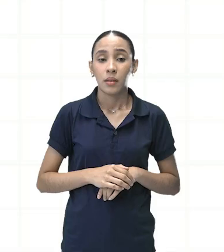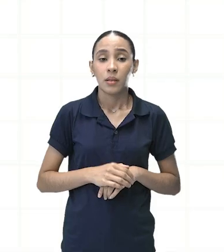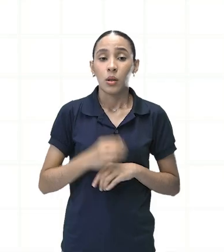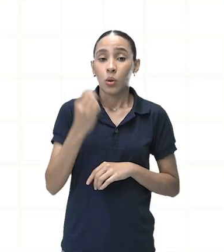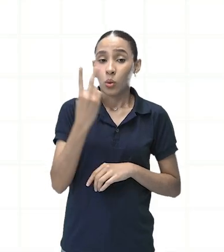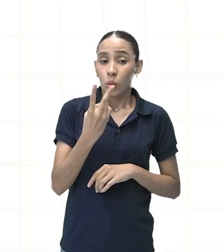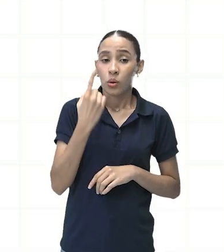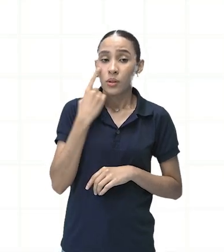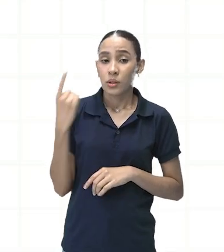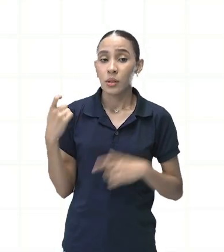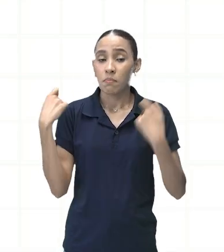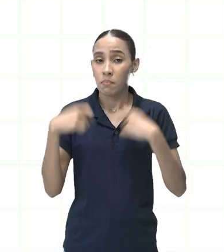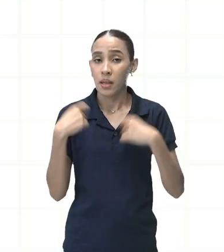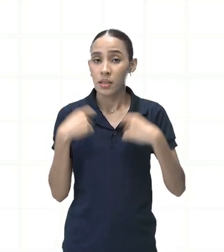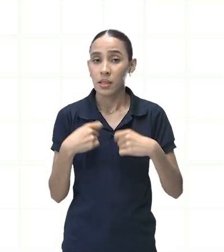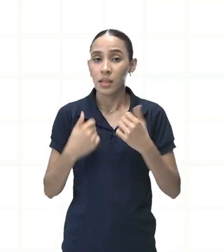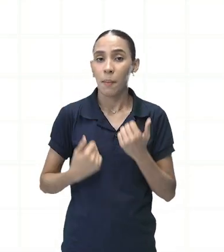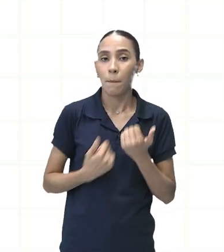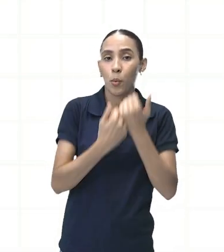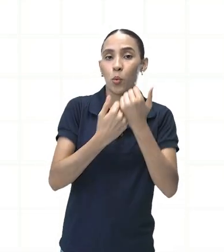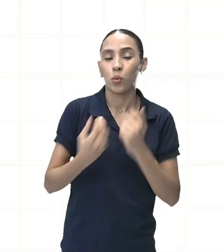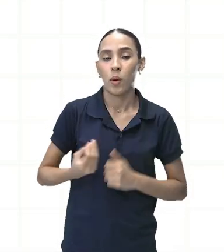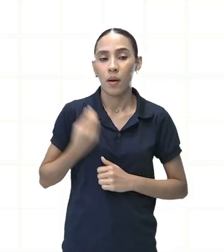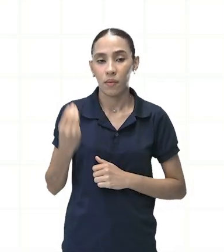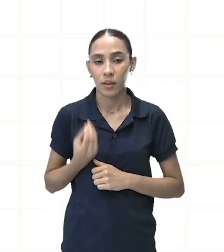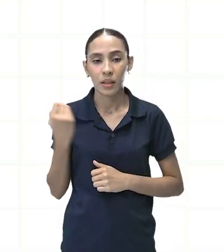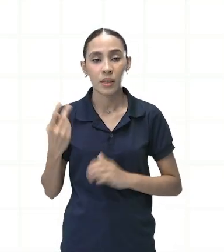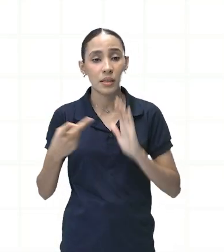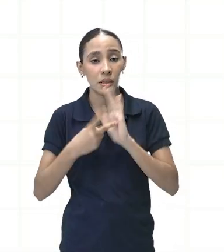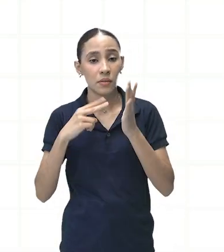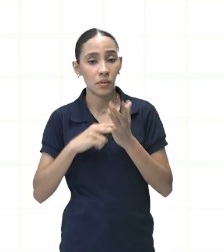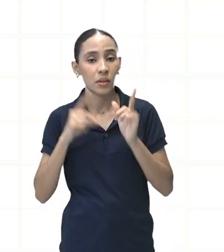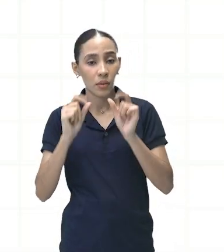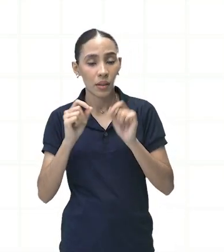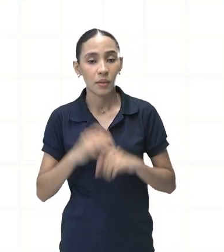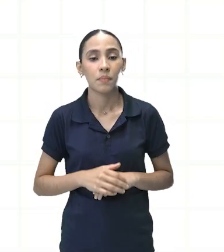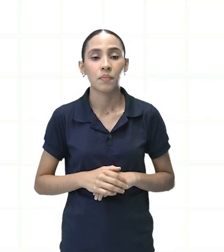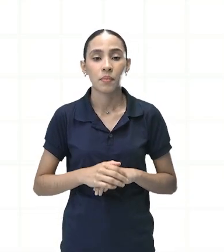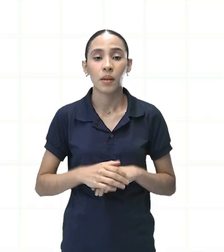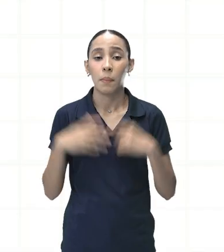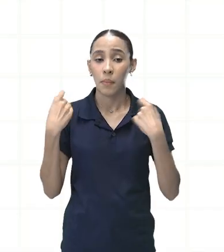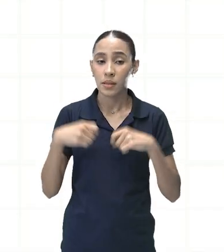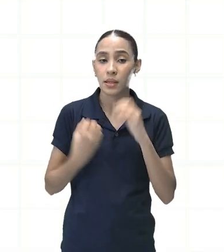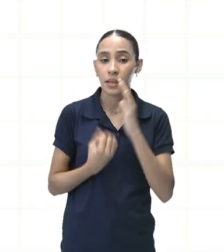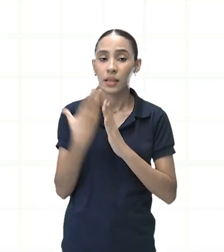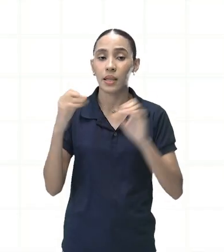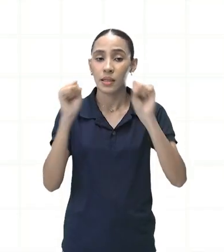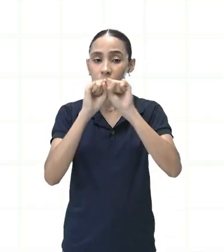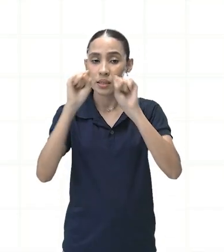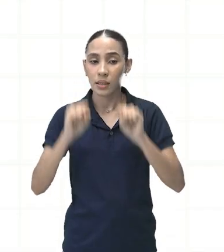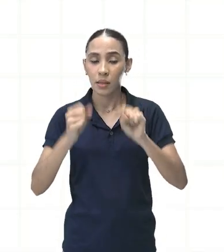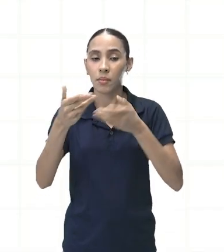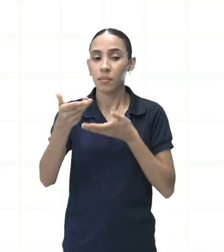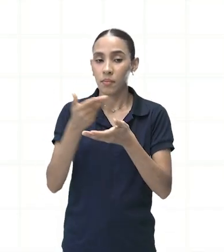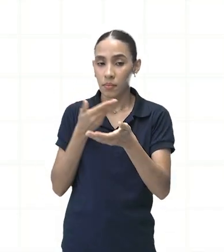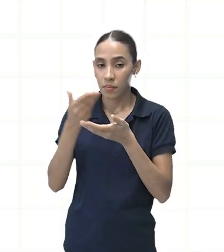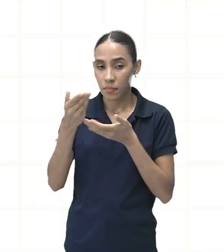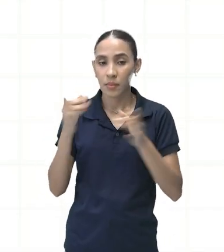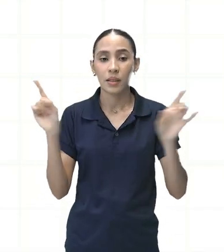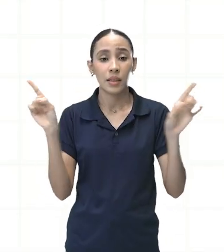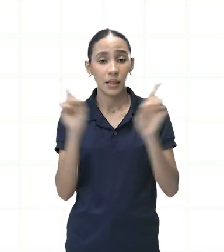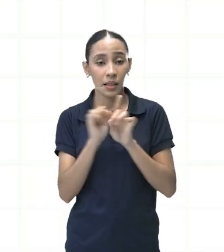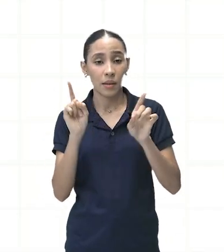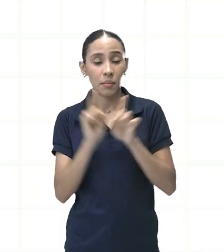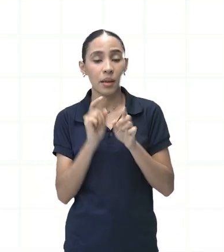é necessário suporte à vida, o que significa que é necessário sistemas de fornecimento, bem